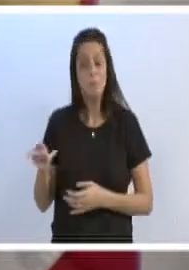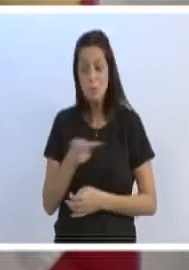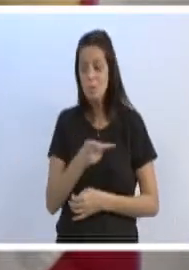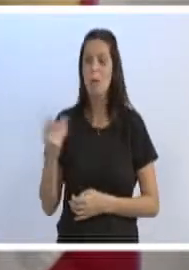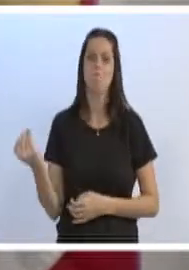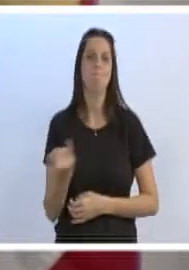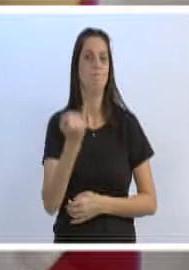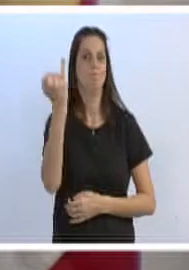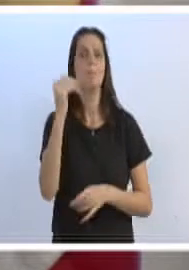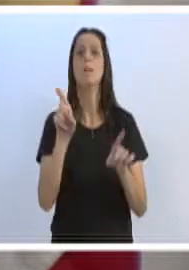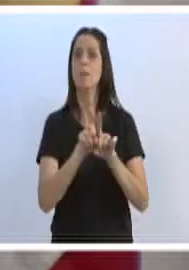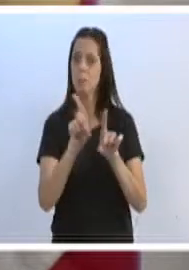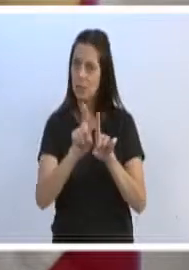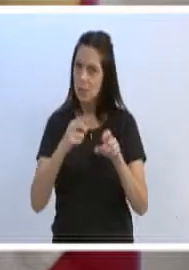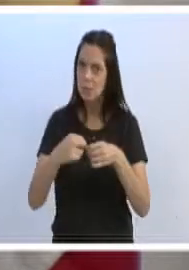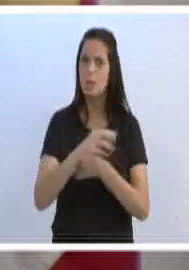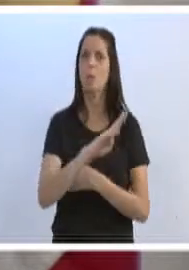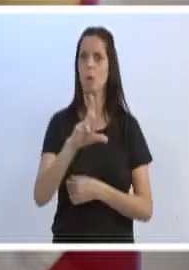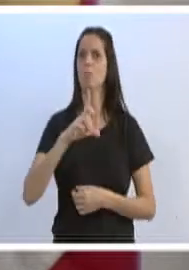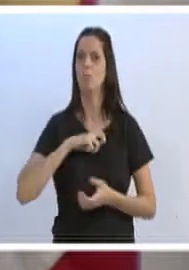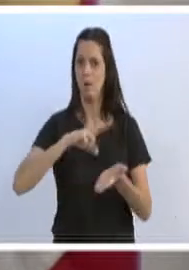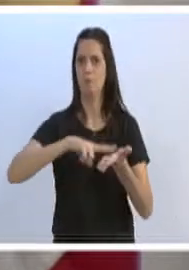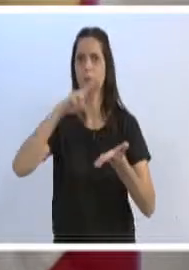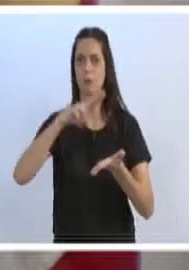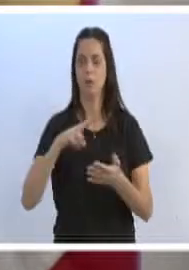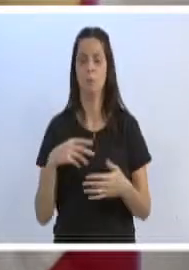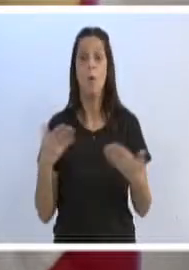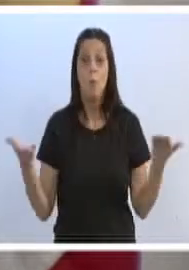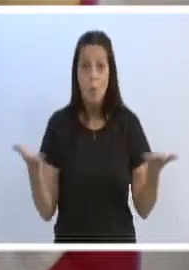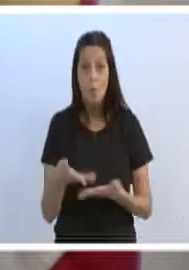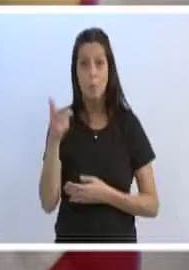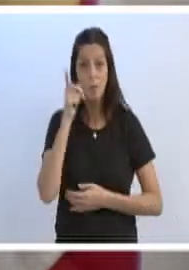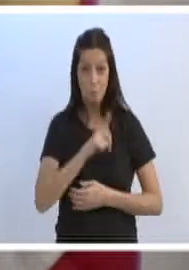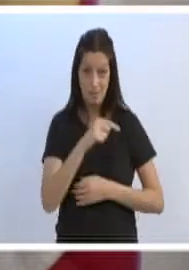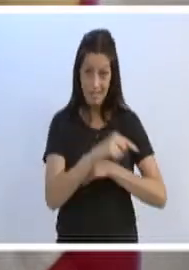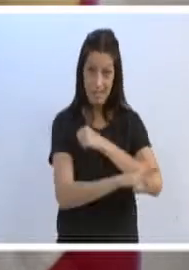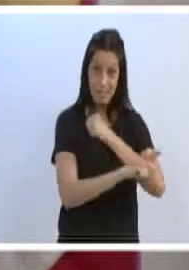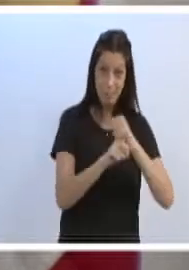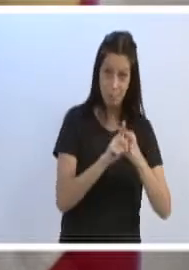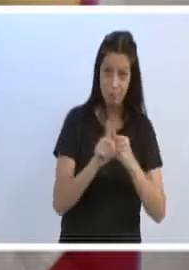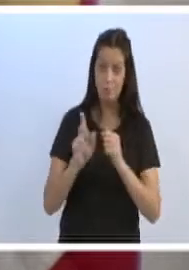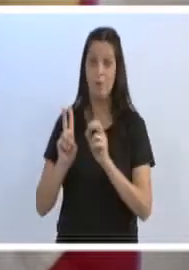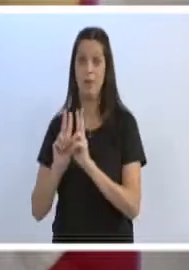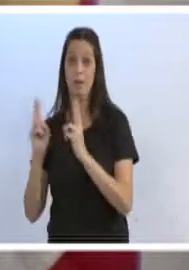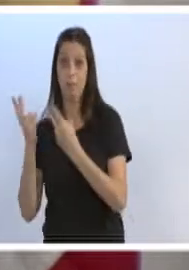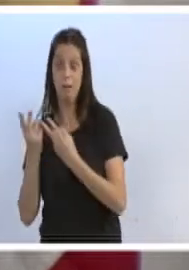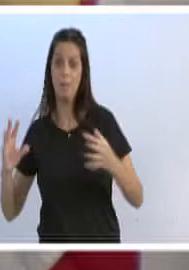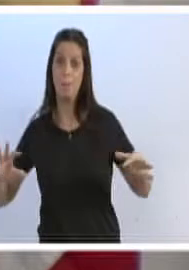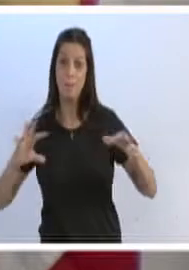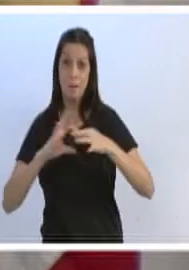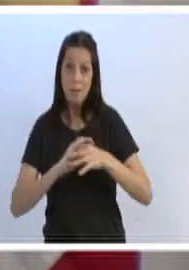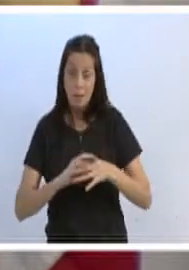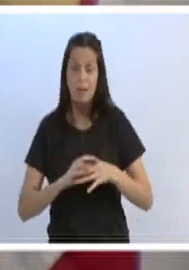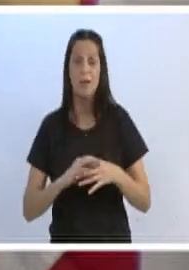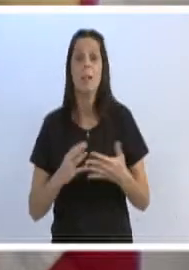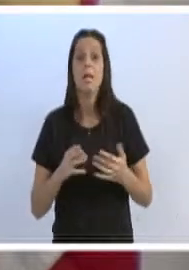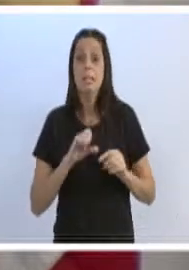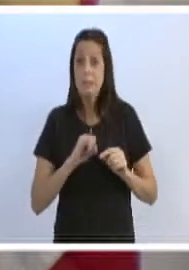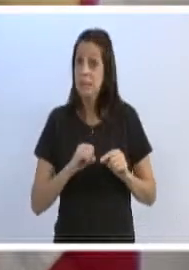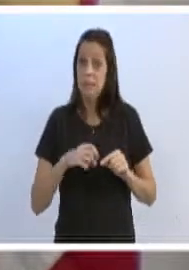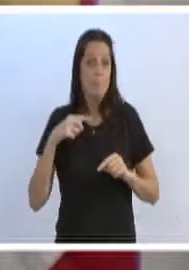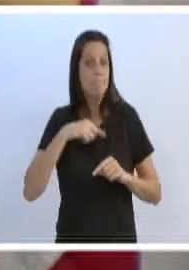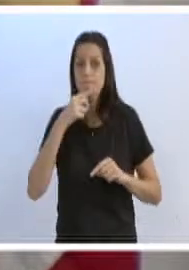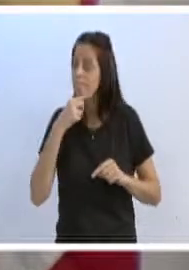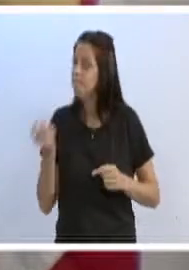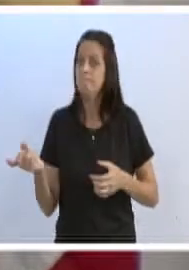diferente para a cidade de manaus hoje para nós fazemos a ligação vereador caminho nós temos que nos dirigir quase 23 quilômetros